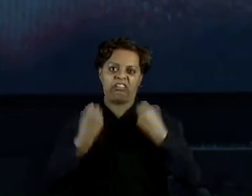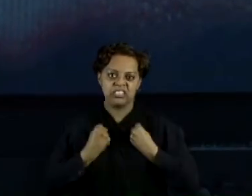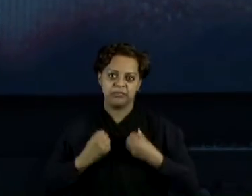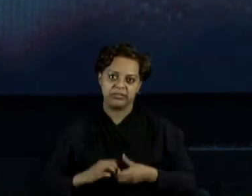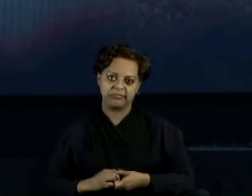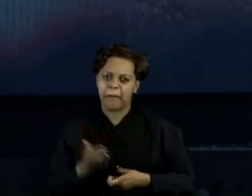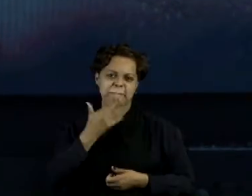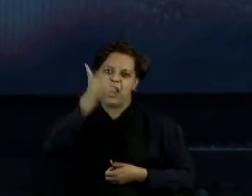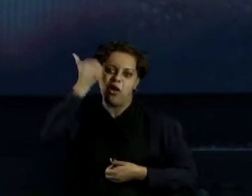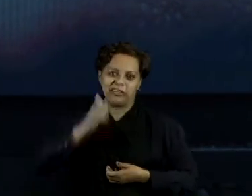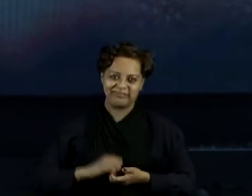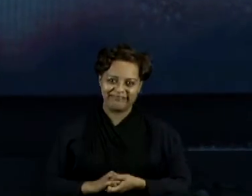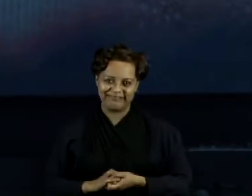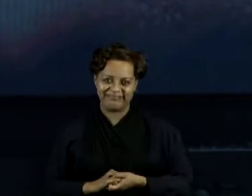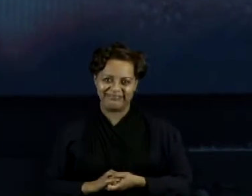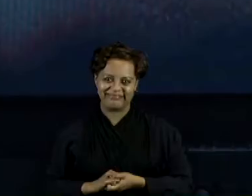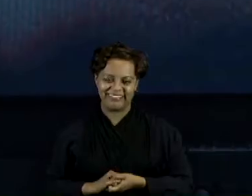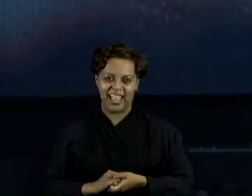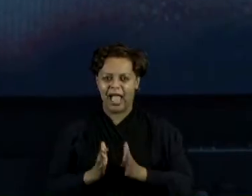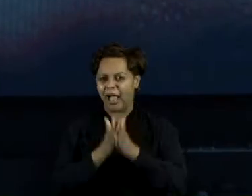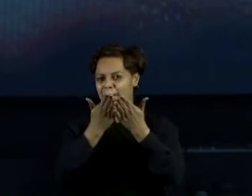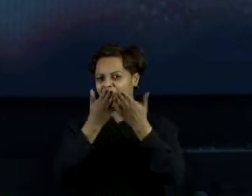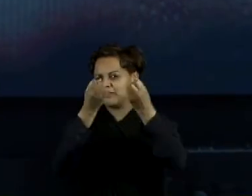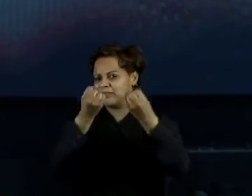Eu quero concluir essa palavra dizendo: